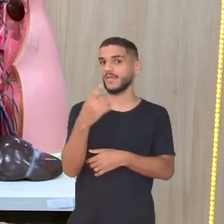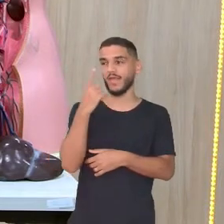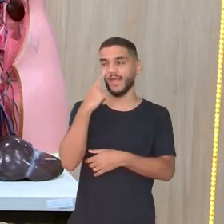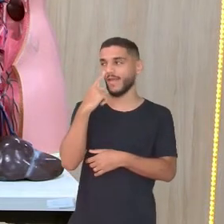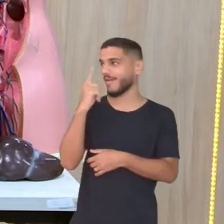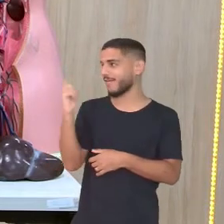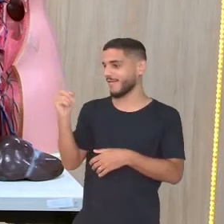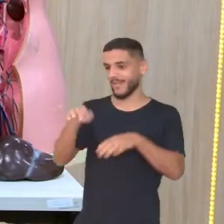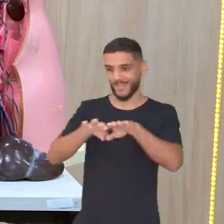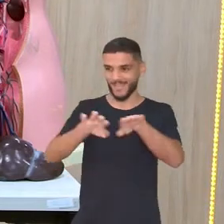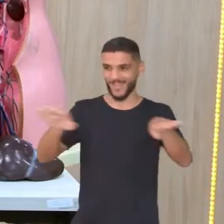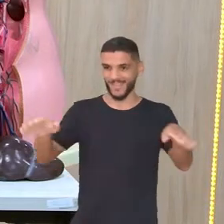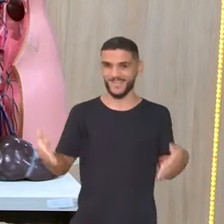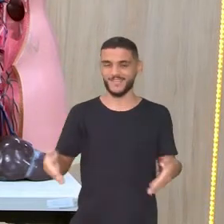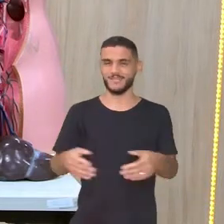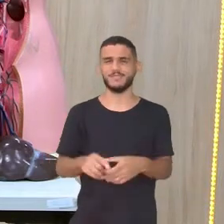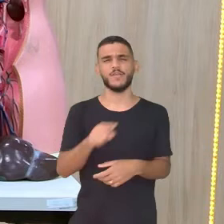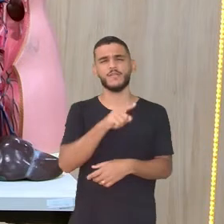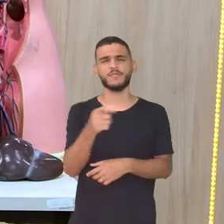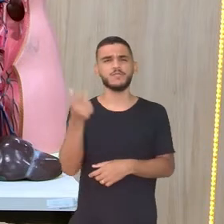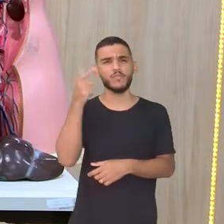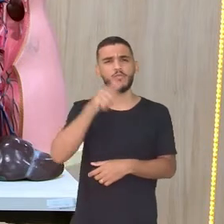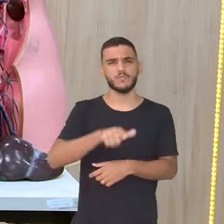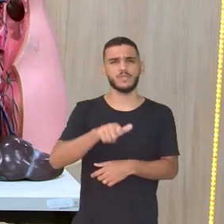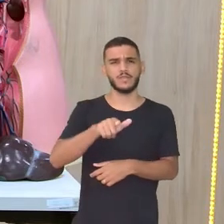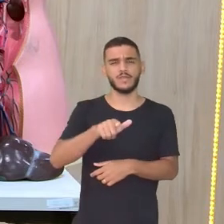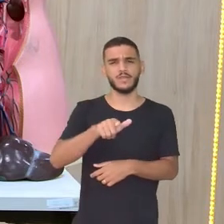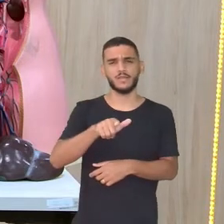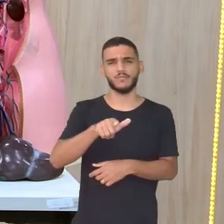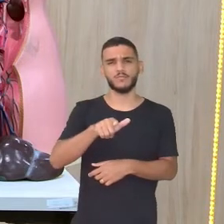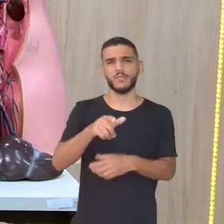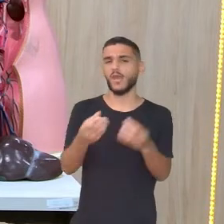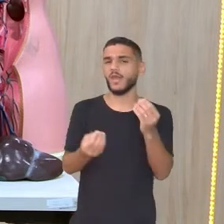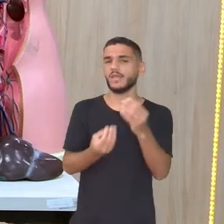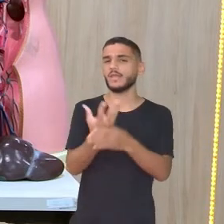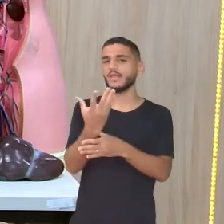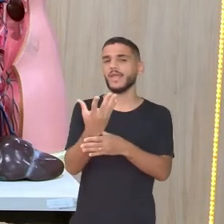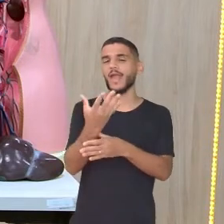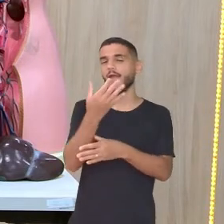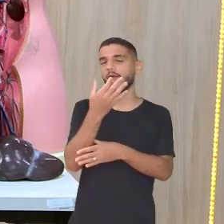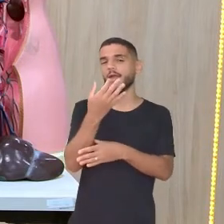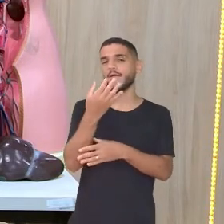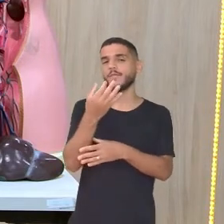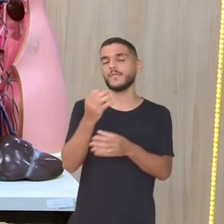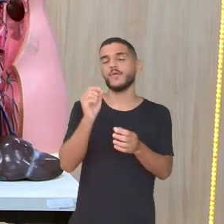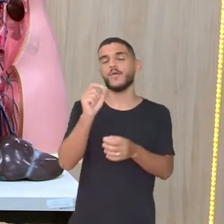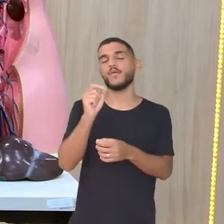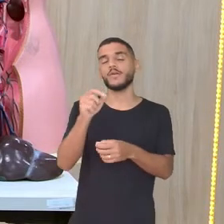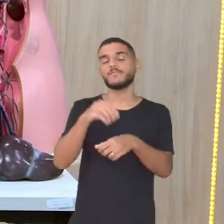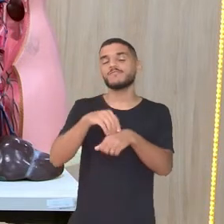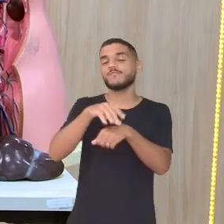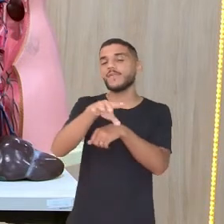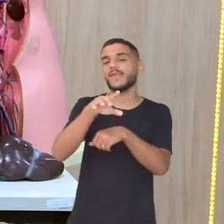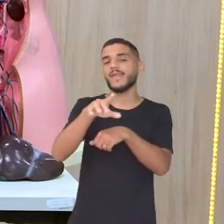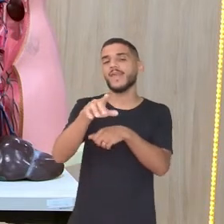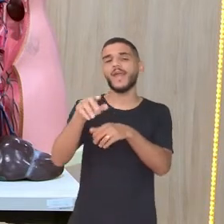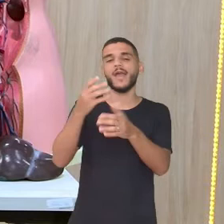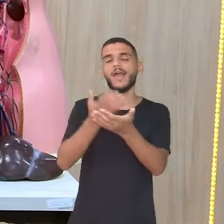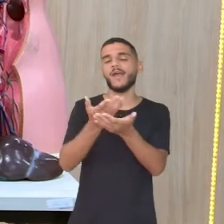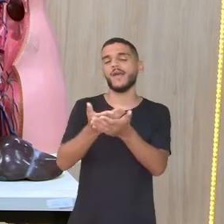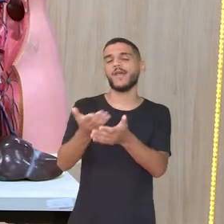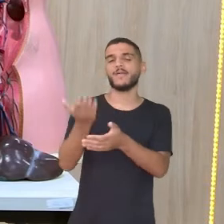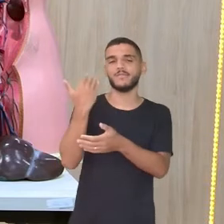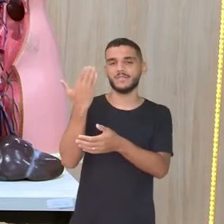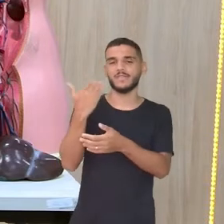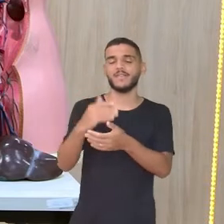a vocês, vocês conseguiram fazer o que eu sugeri na aula passada? Eu consegui, viu, pessoal? E trouxe aqui para